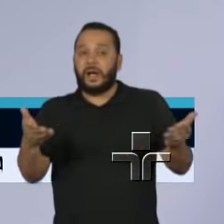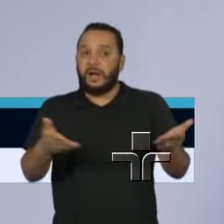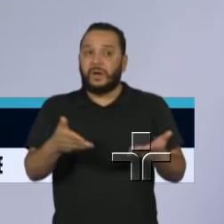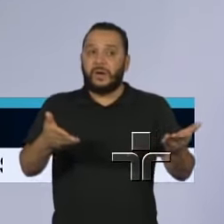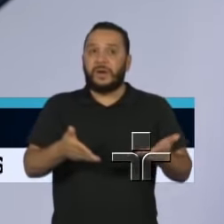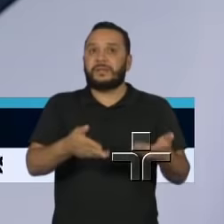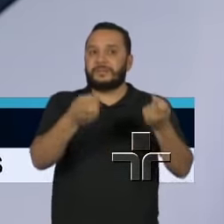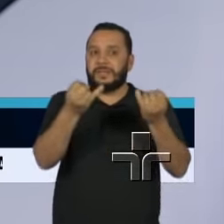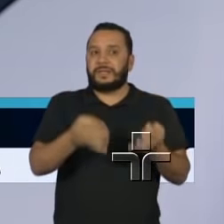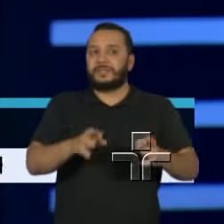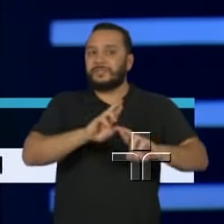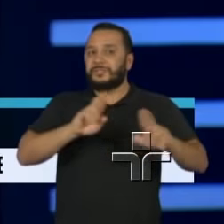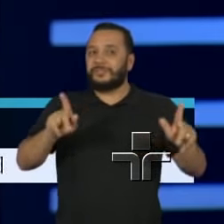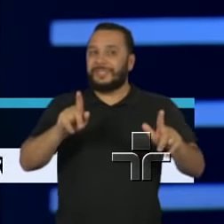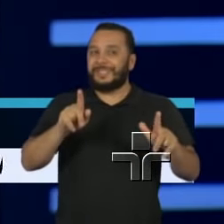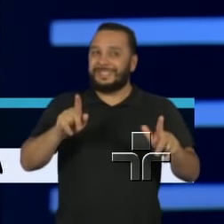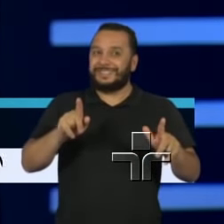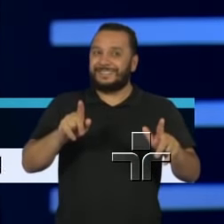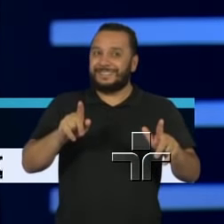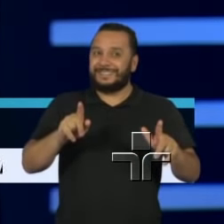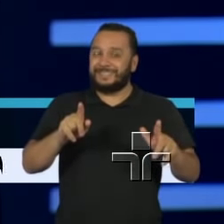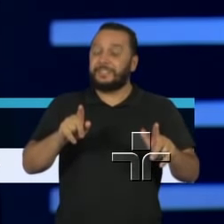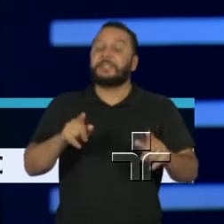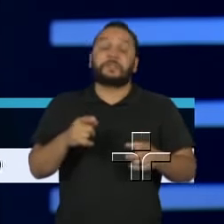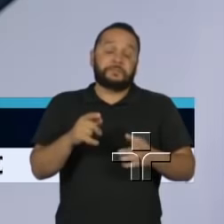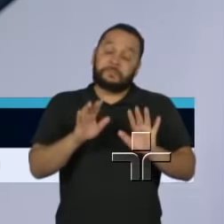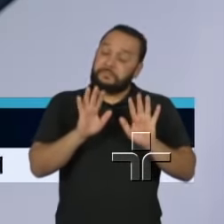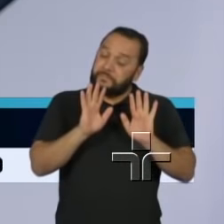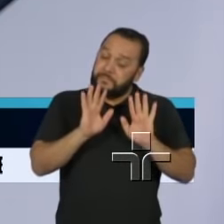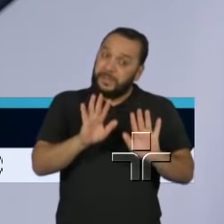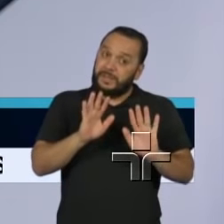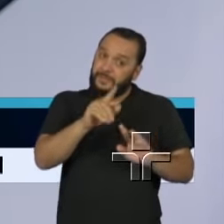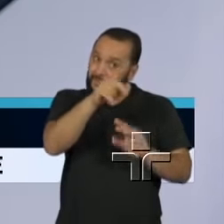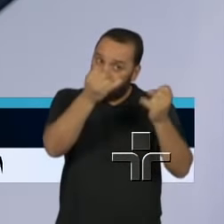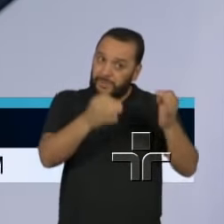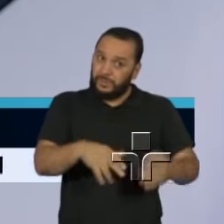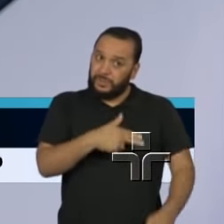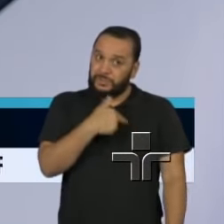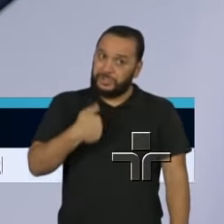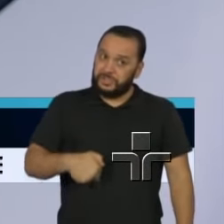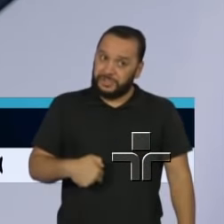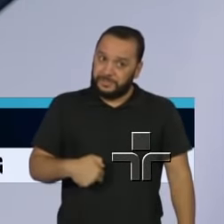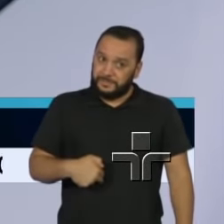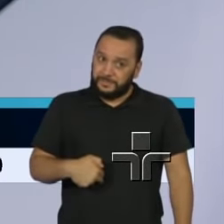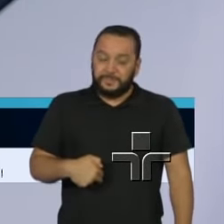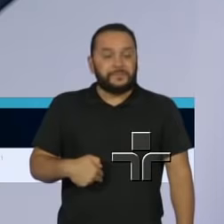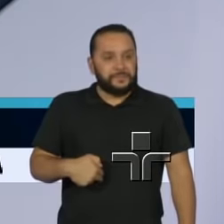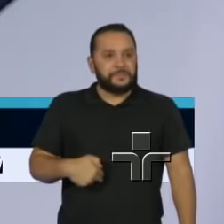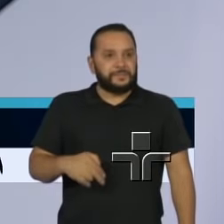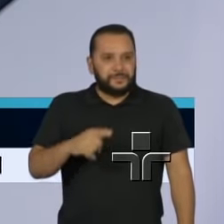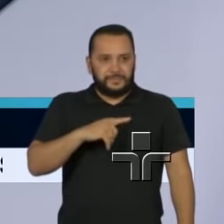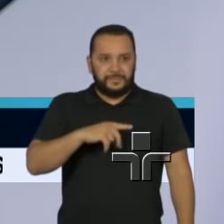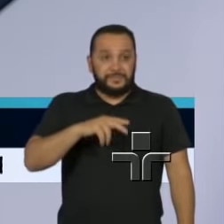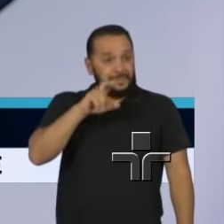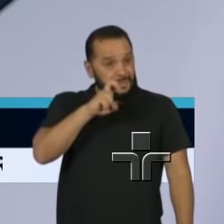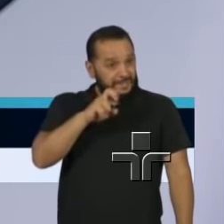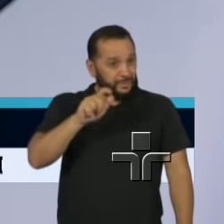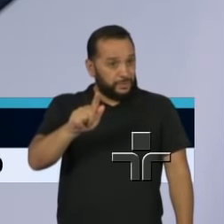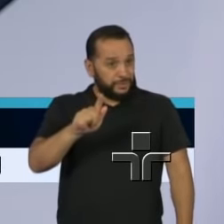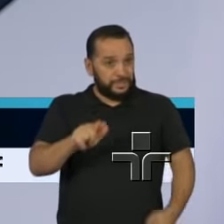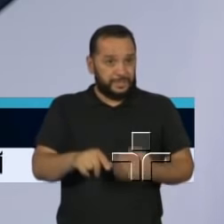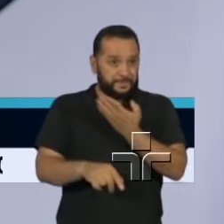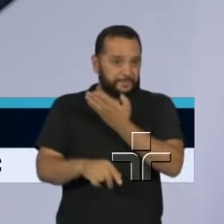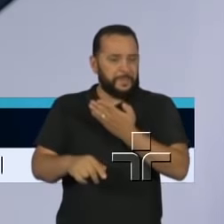coisa completamente diferente, mas só aparentemente. Você falou dos chineses. Tem um pacote de 5G, o pacote